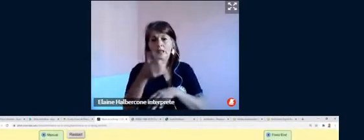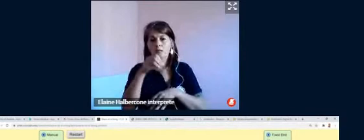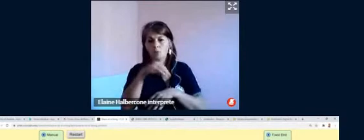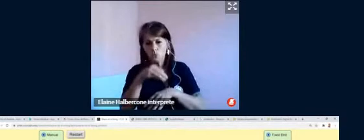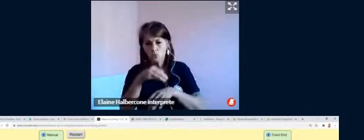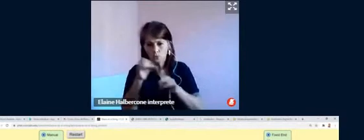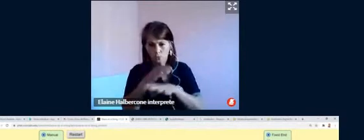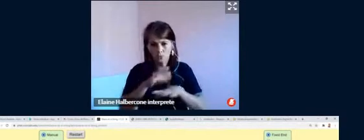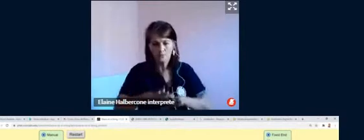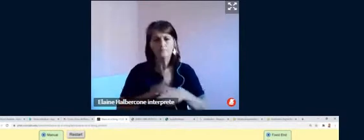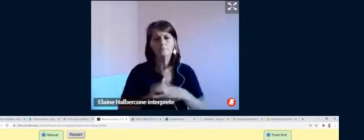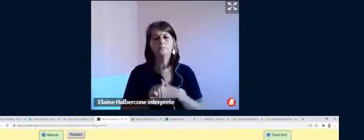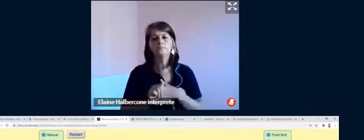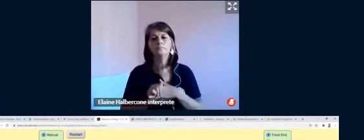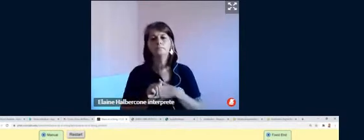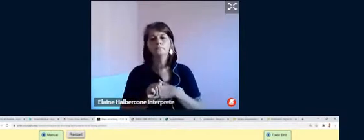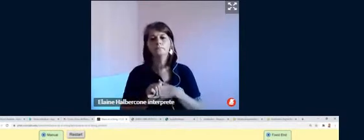né?